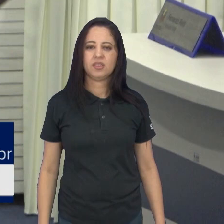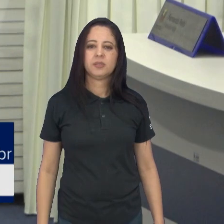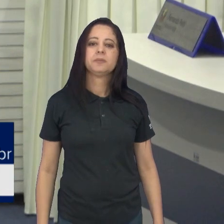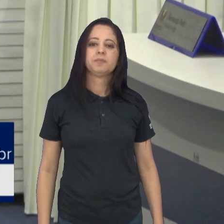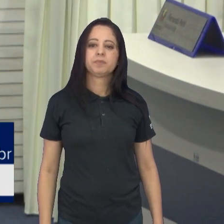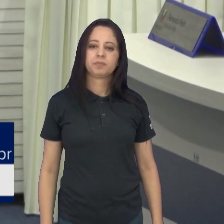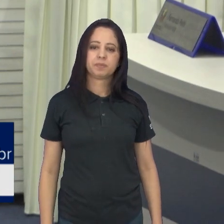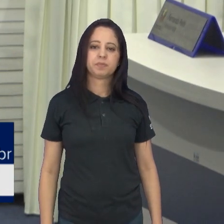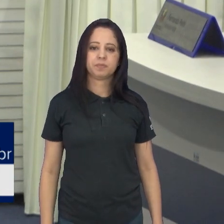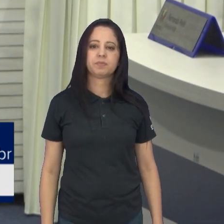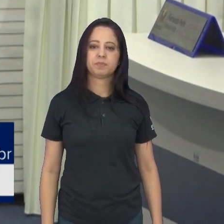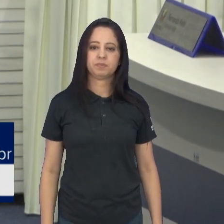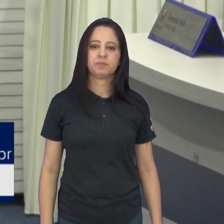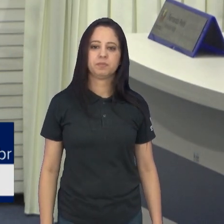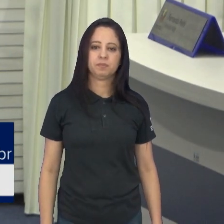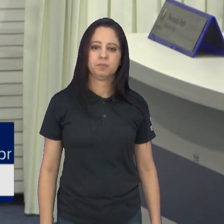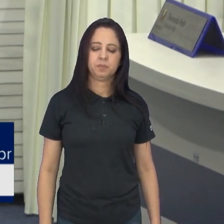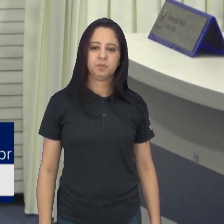fôssemos